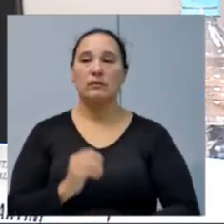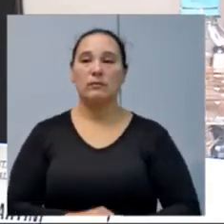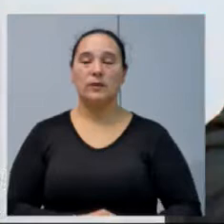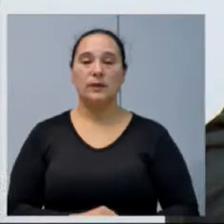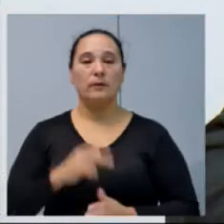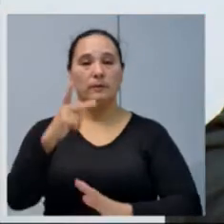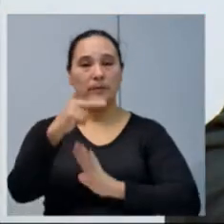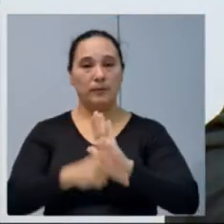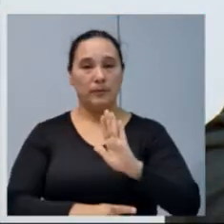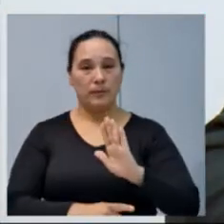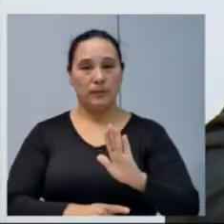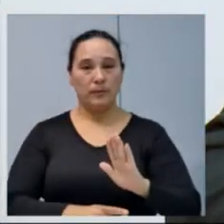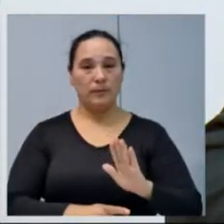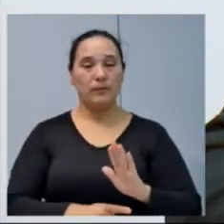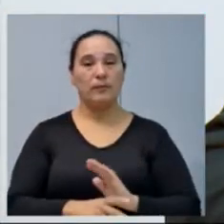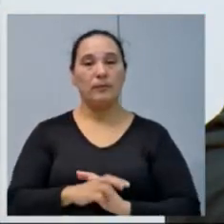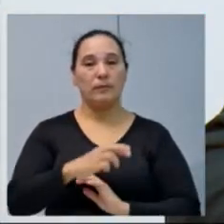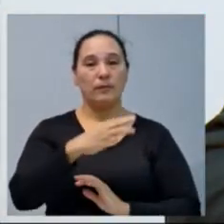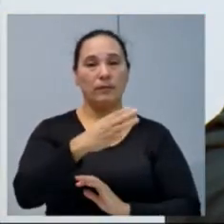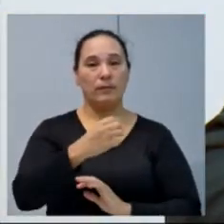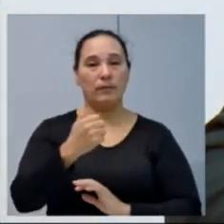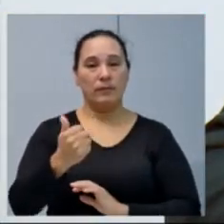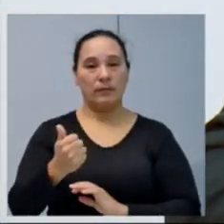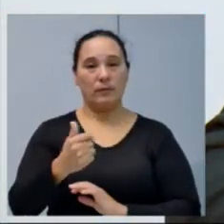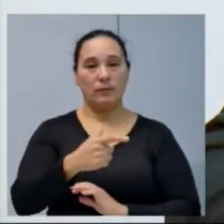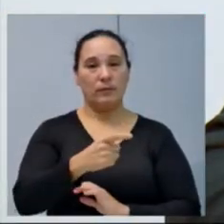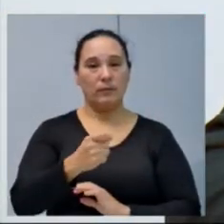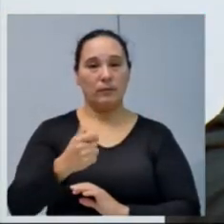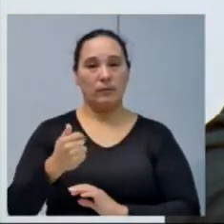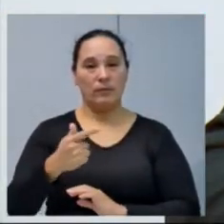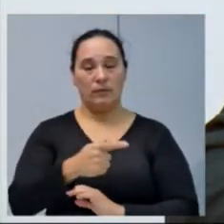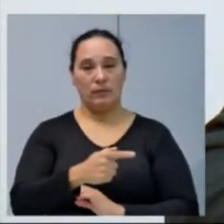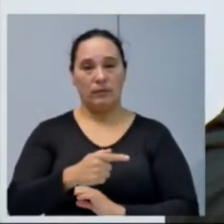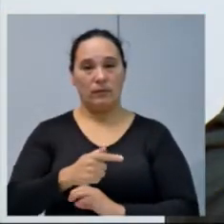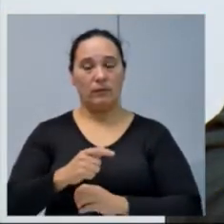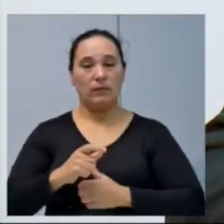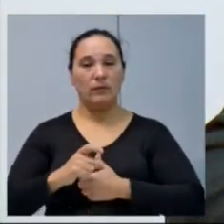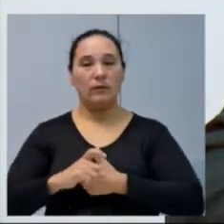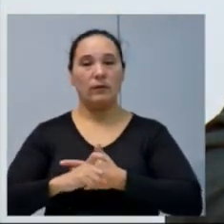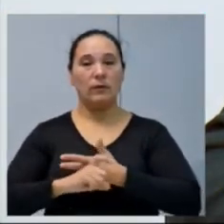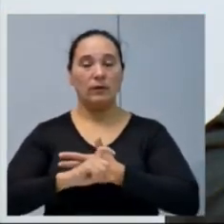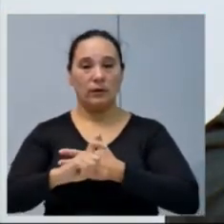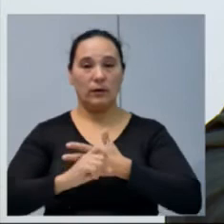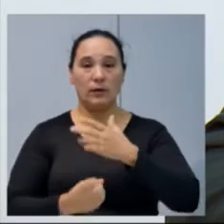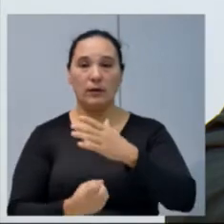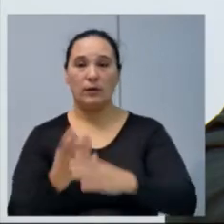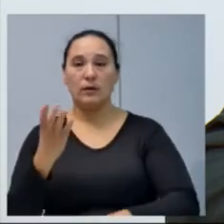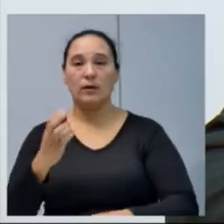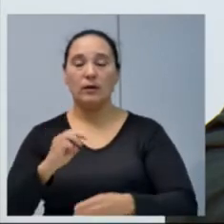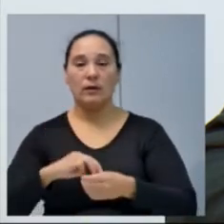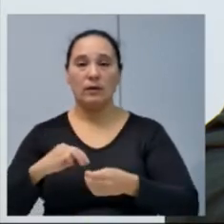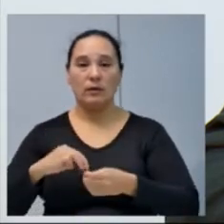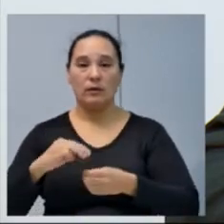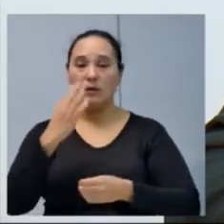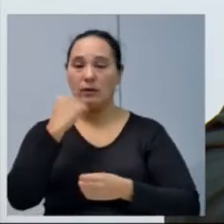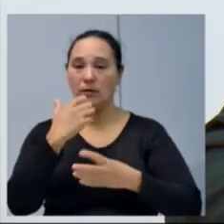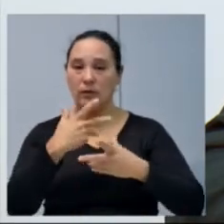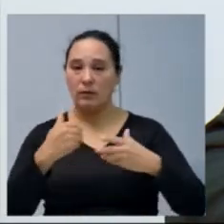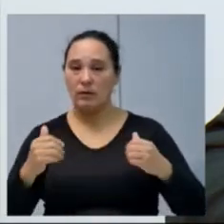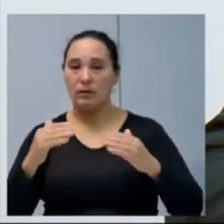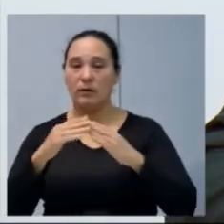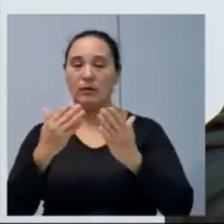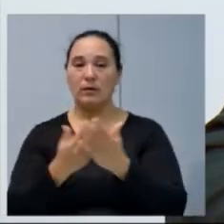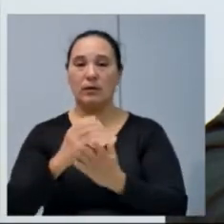Projeto de lei nº M31, 2017, do Executivo, que cria o Conselho Municipal de Alimentação Escolar,